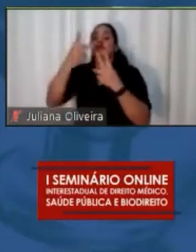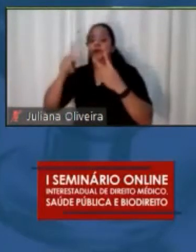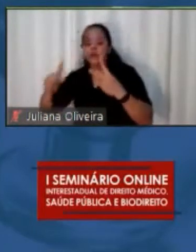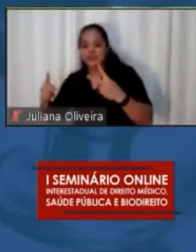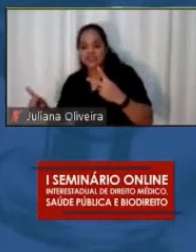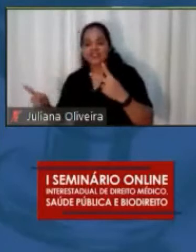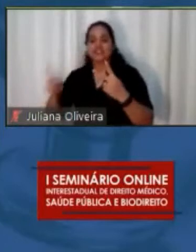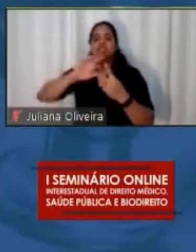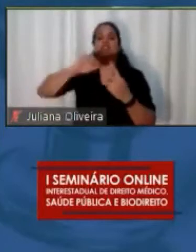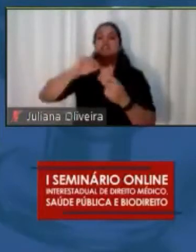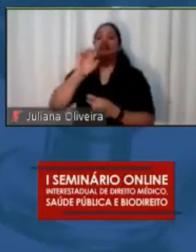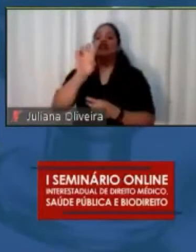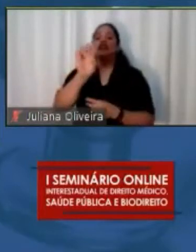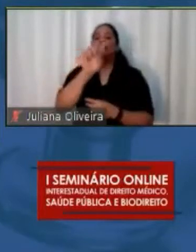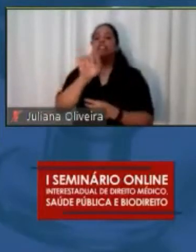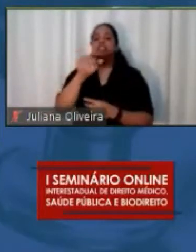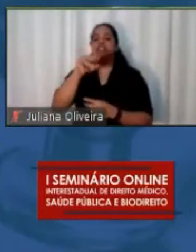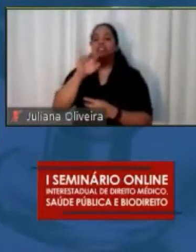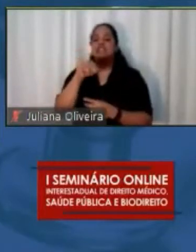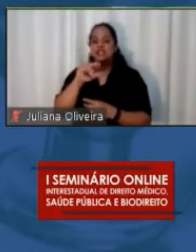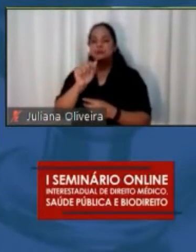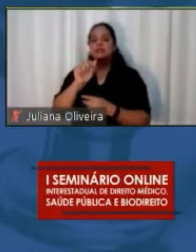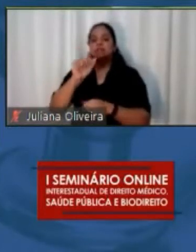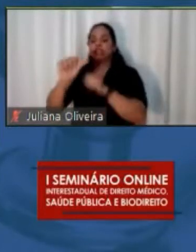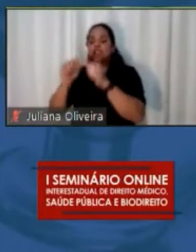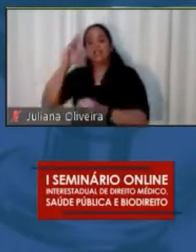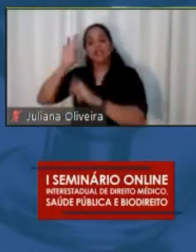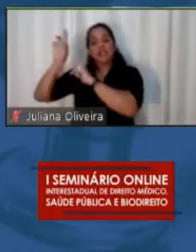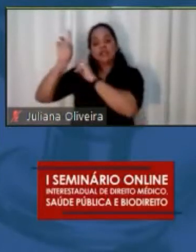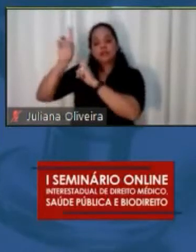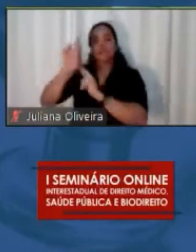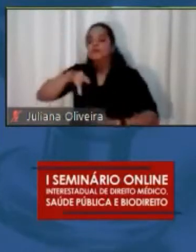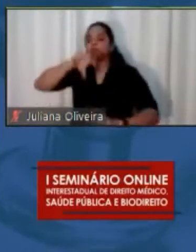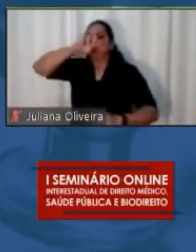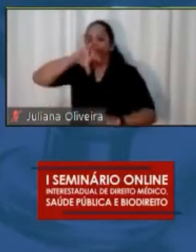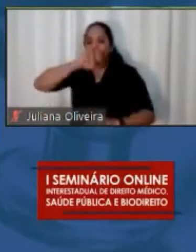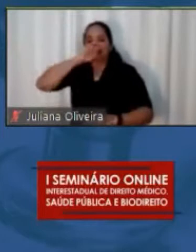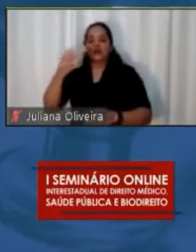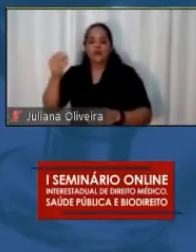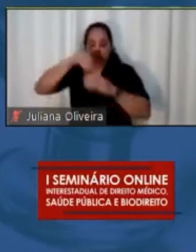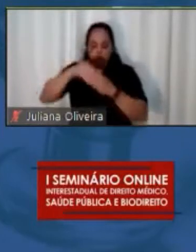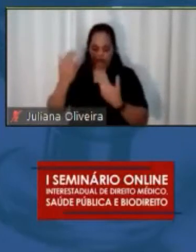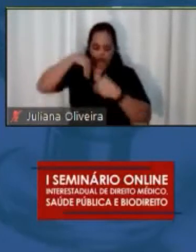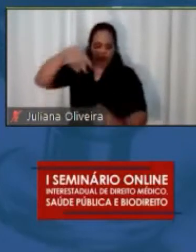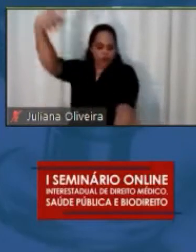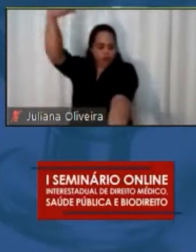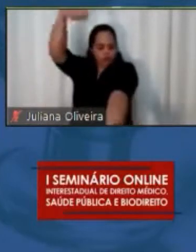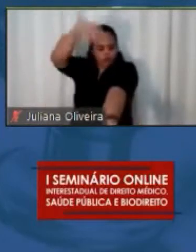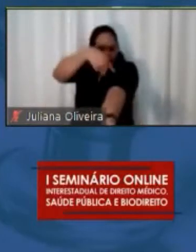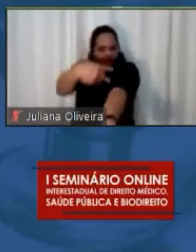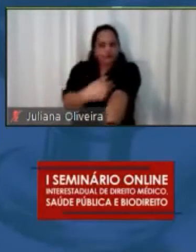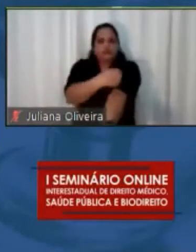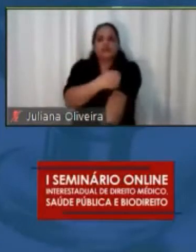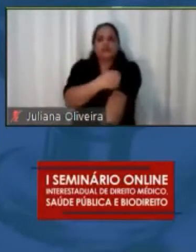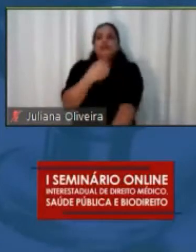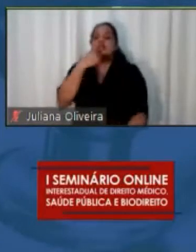liberar o oxigênio quando chega na periferia dos tecidos. Uma hemácia que tem uma queda dessa